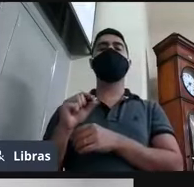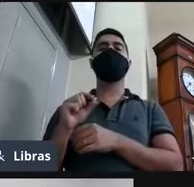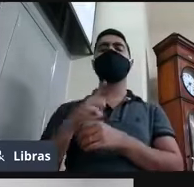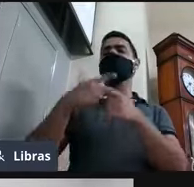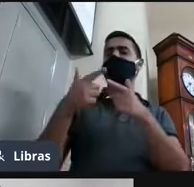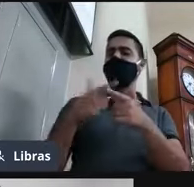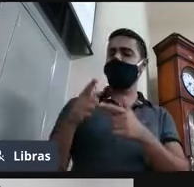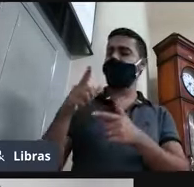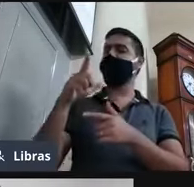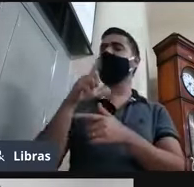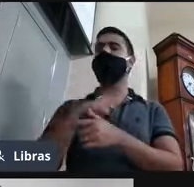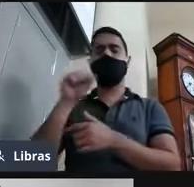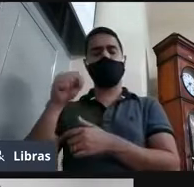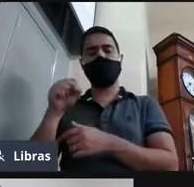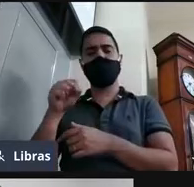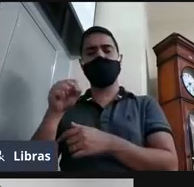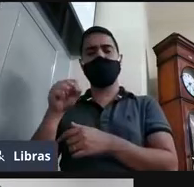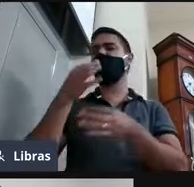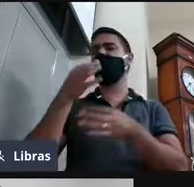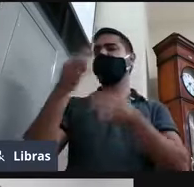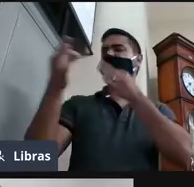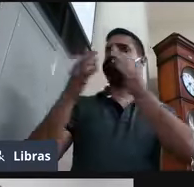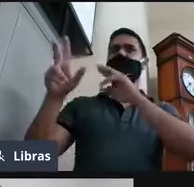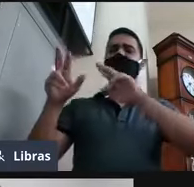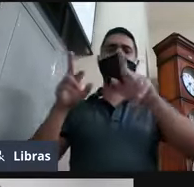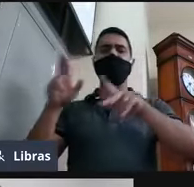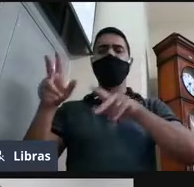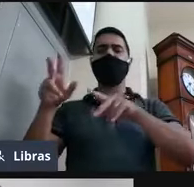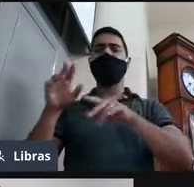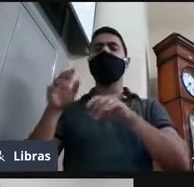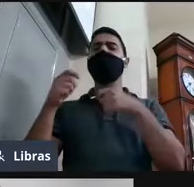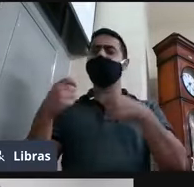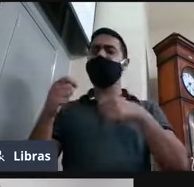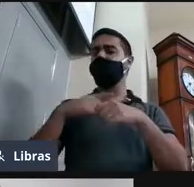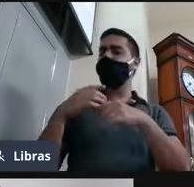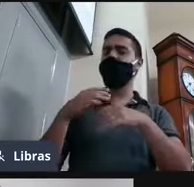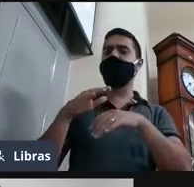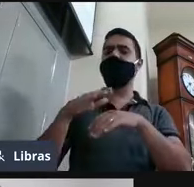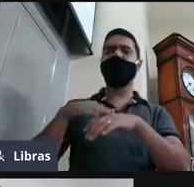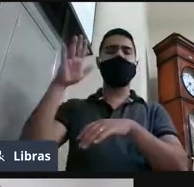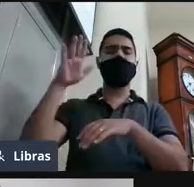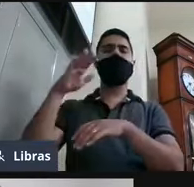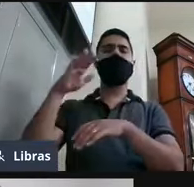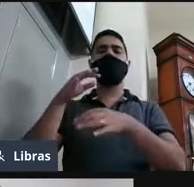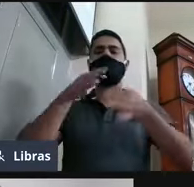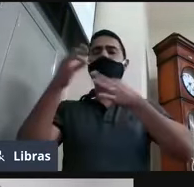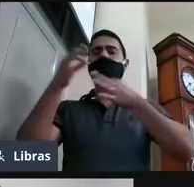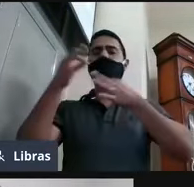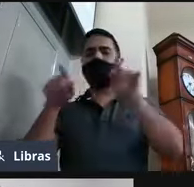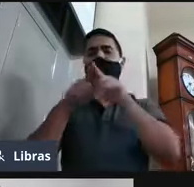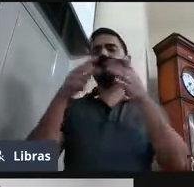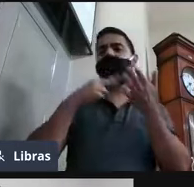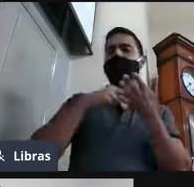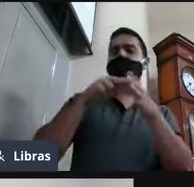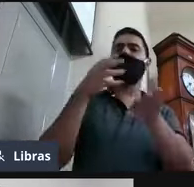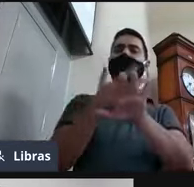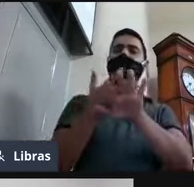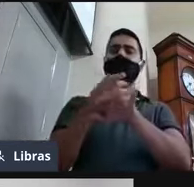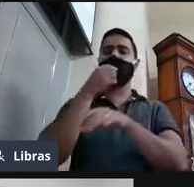problemático. A divergência é sempre necessária para enriquecer a casa e enriquecer as mensagens e as